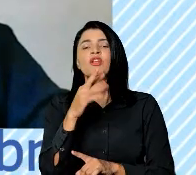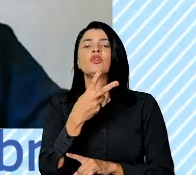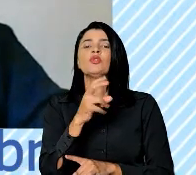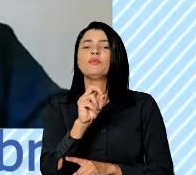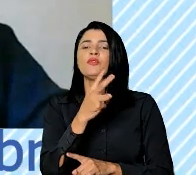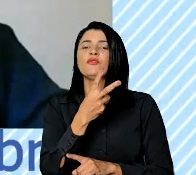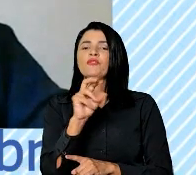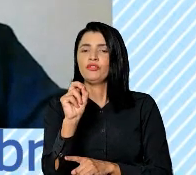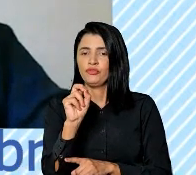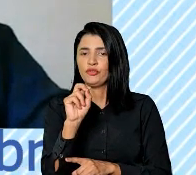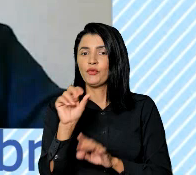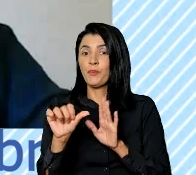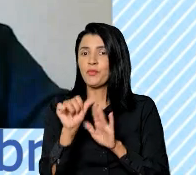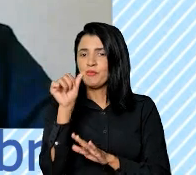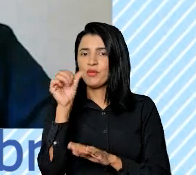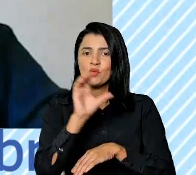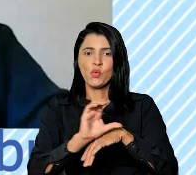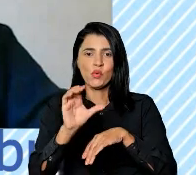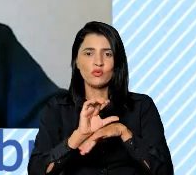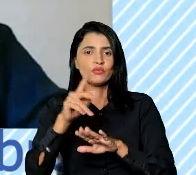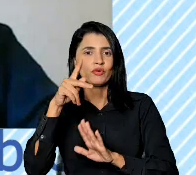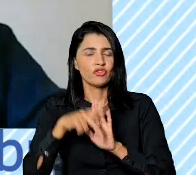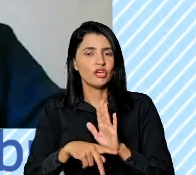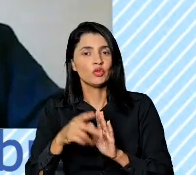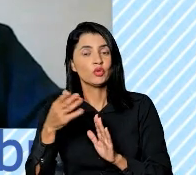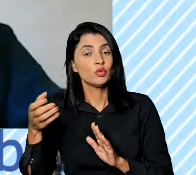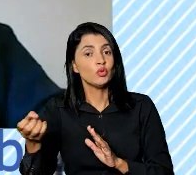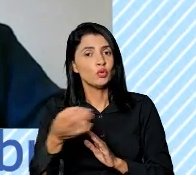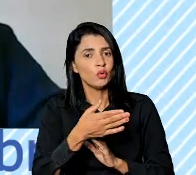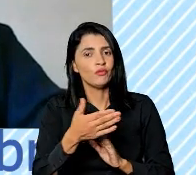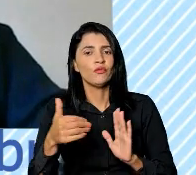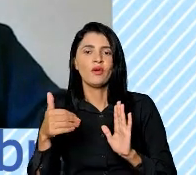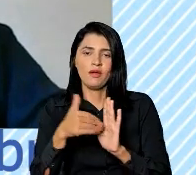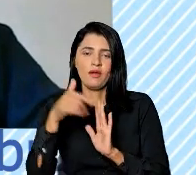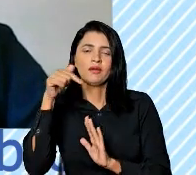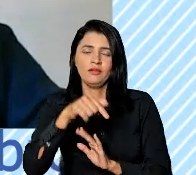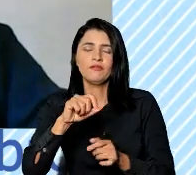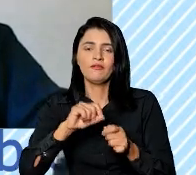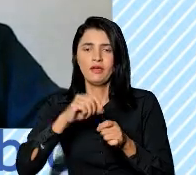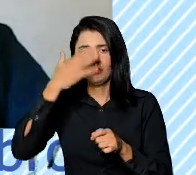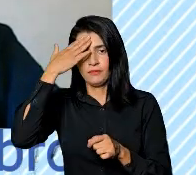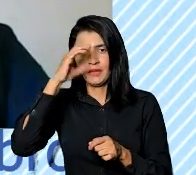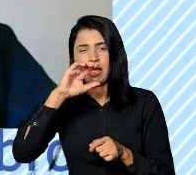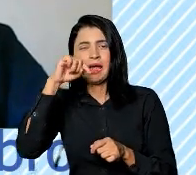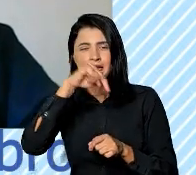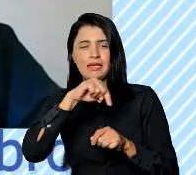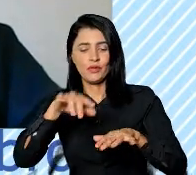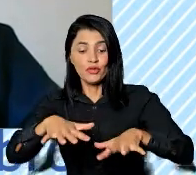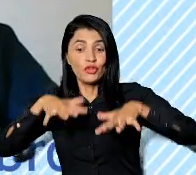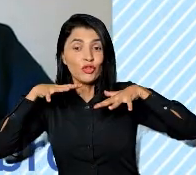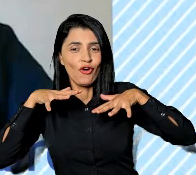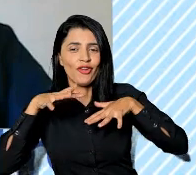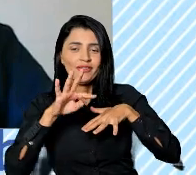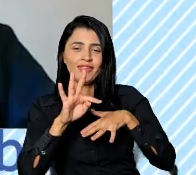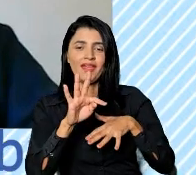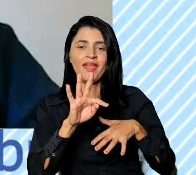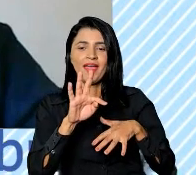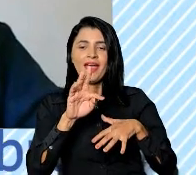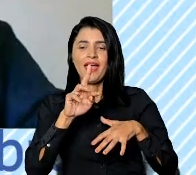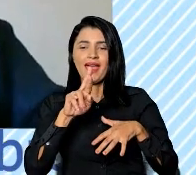curso inédito, até então, realizado aqui em Curitiba, no auditório do TRE, com o objetivo de